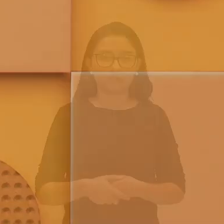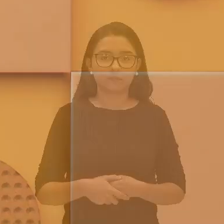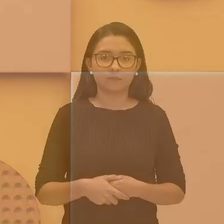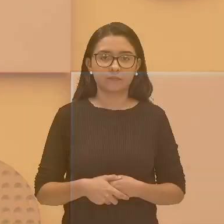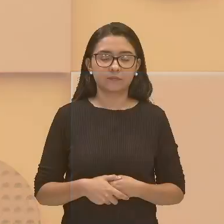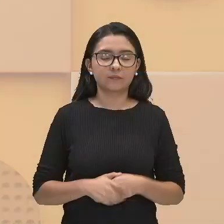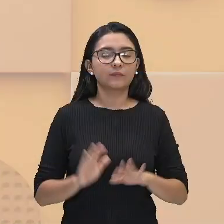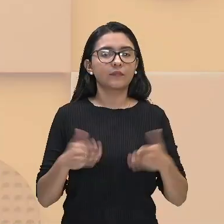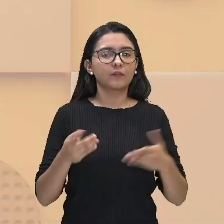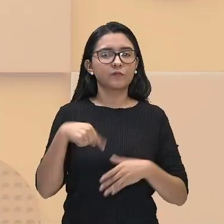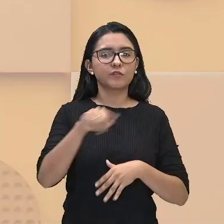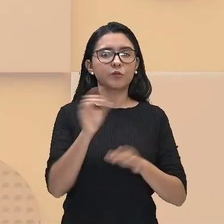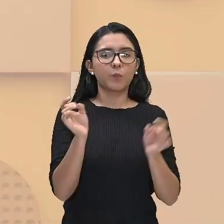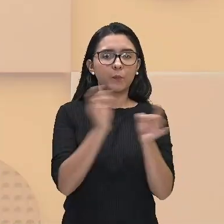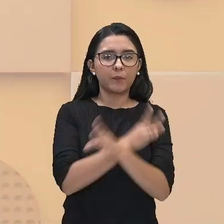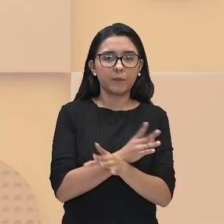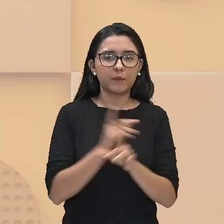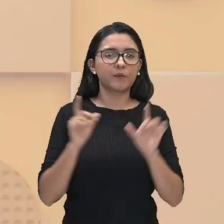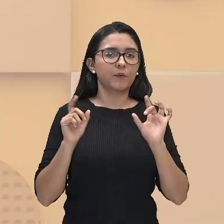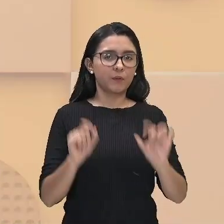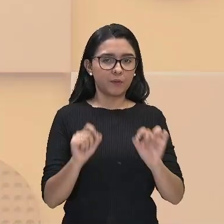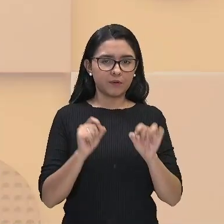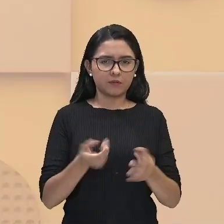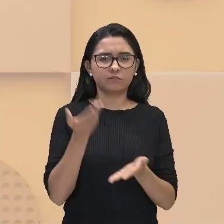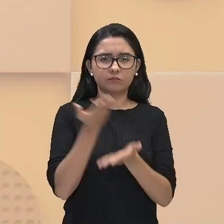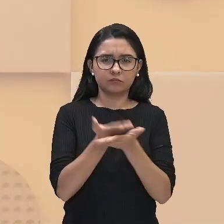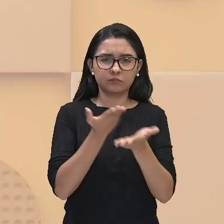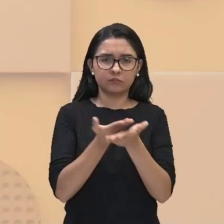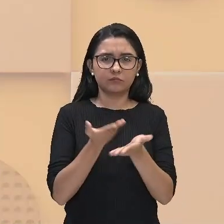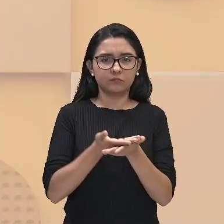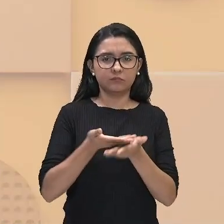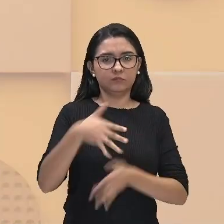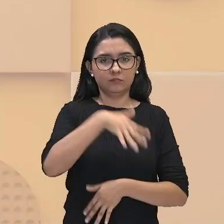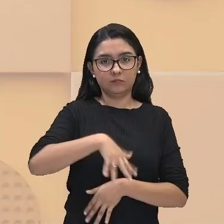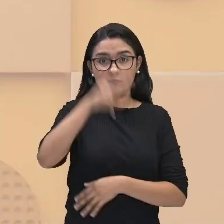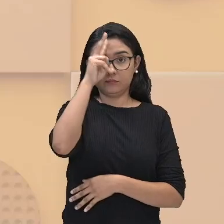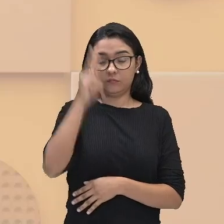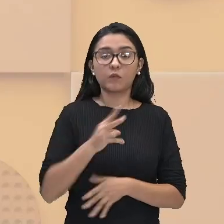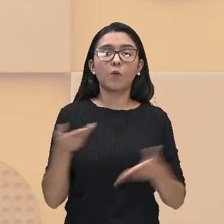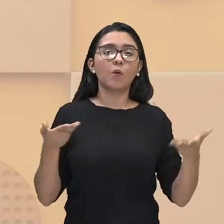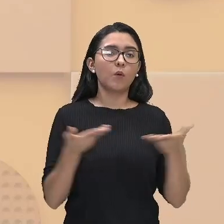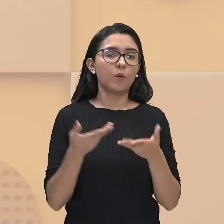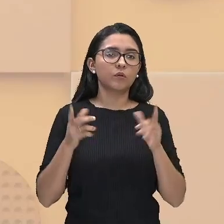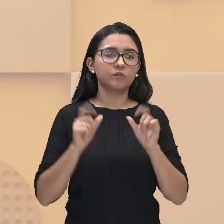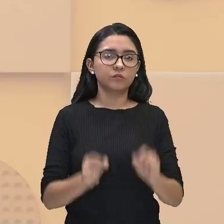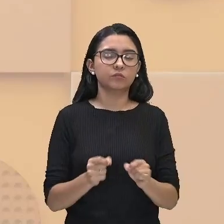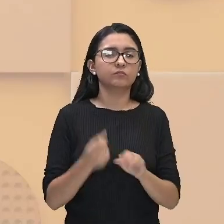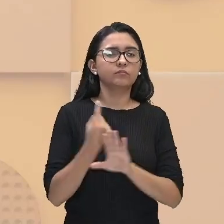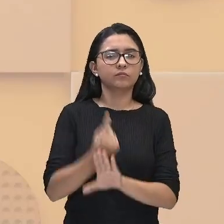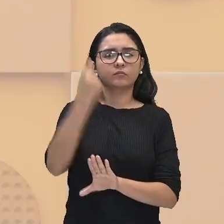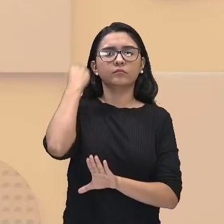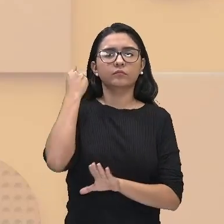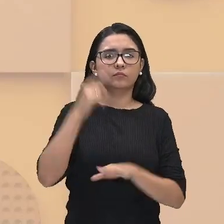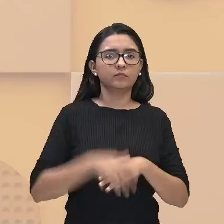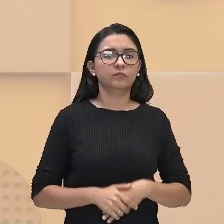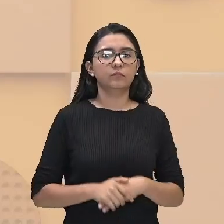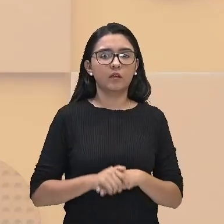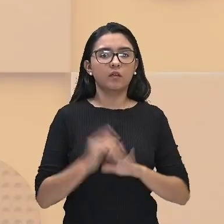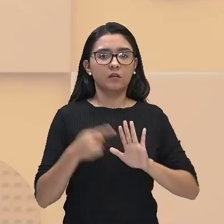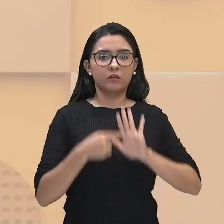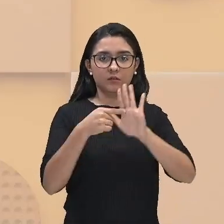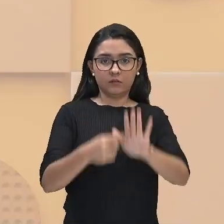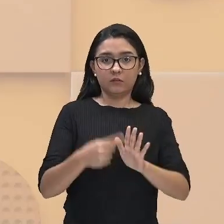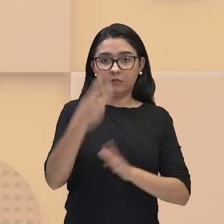Queridos, estão preparados para uma imersão na história? Hoje vamos ali passear por movimentos culturais e